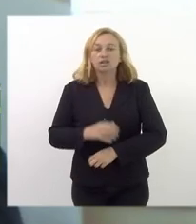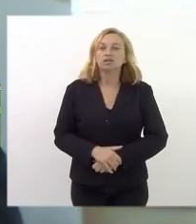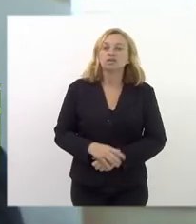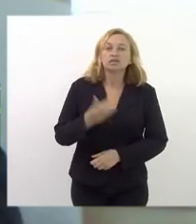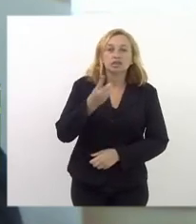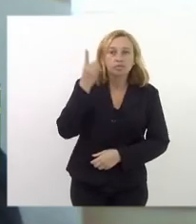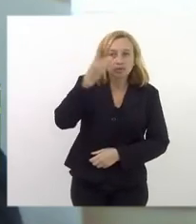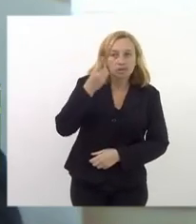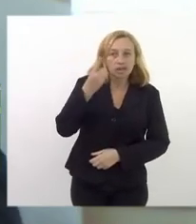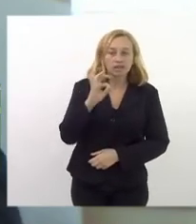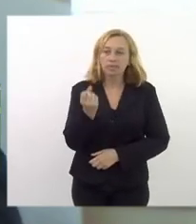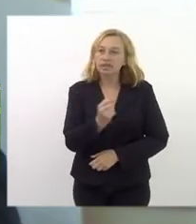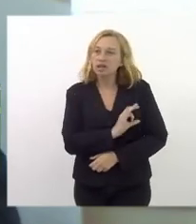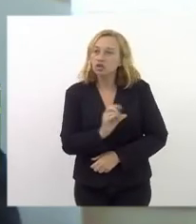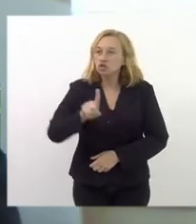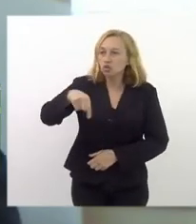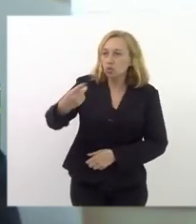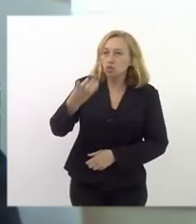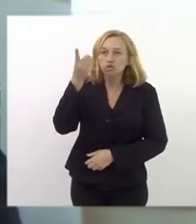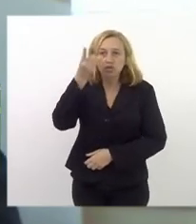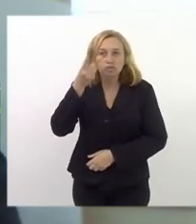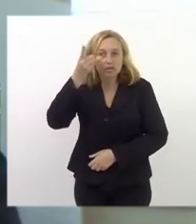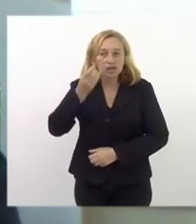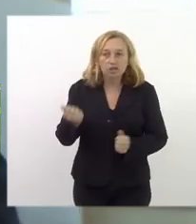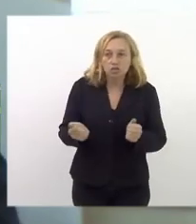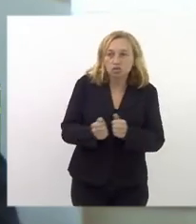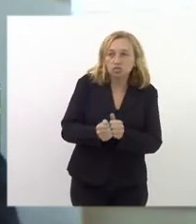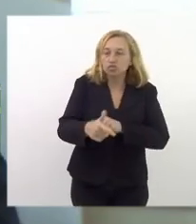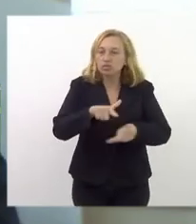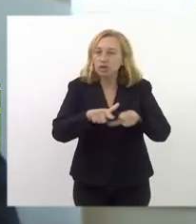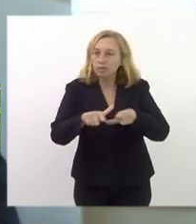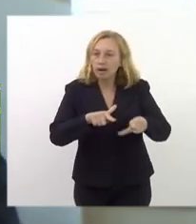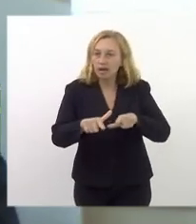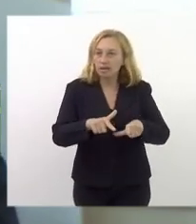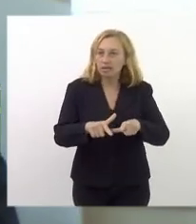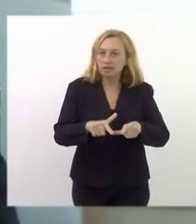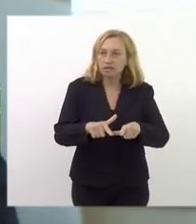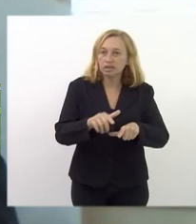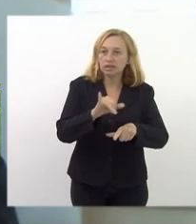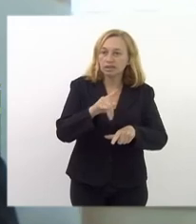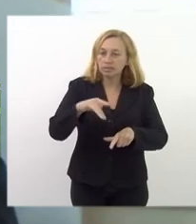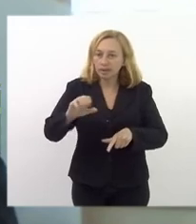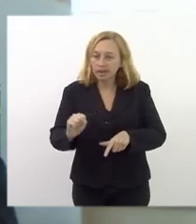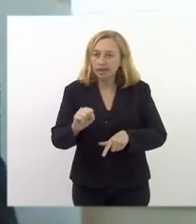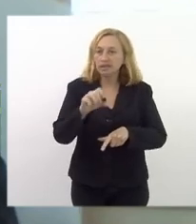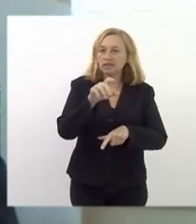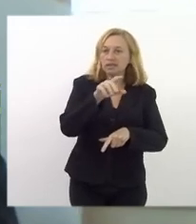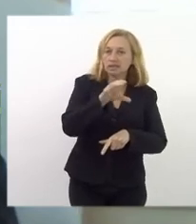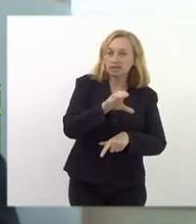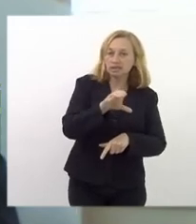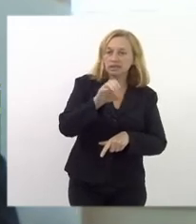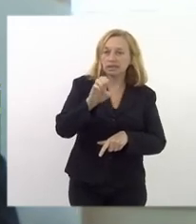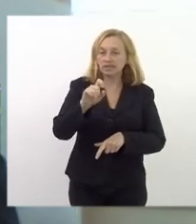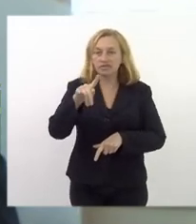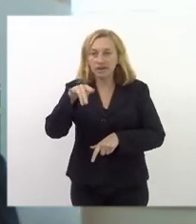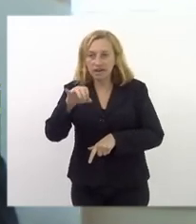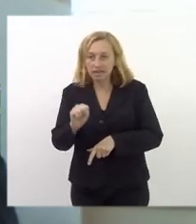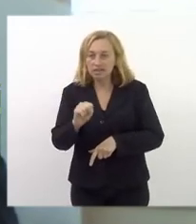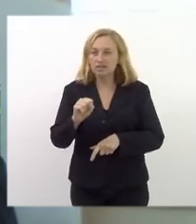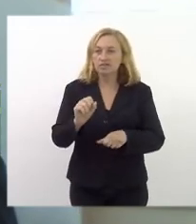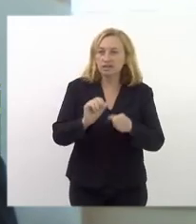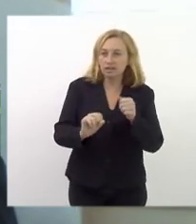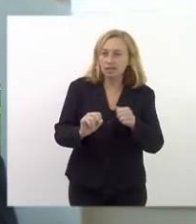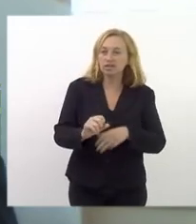deputada Marta Rocha e outros, acompanha o trabalho conjunto, CEPLAG, CEFAS, vem fazendo, e a